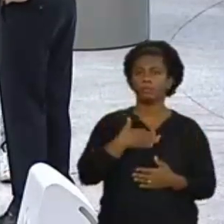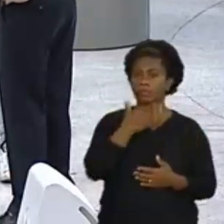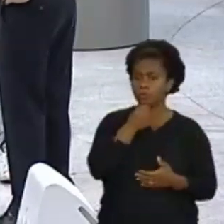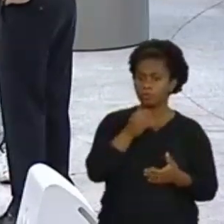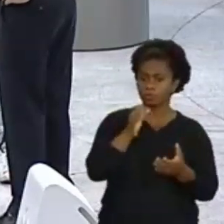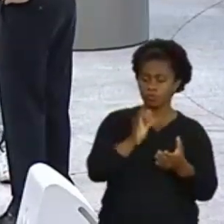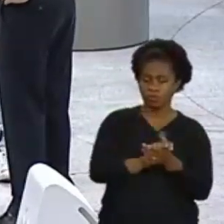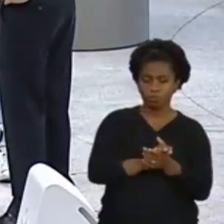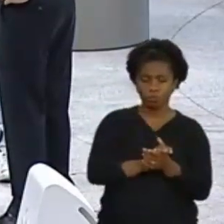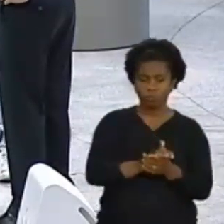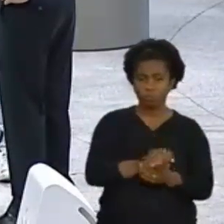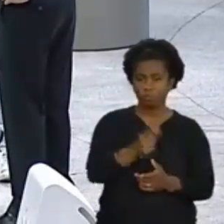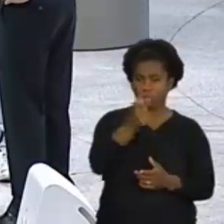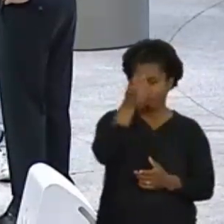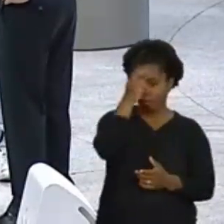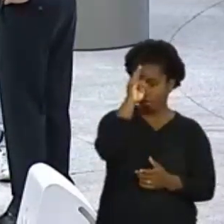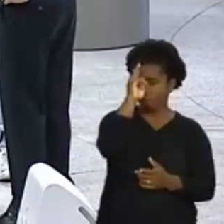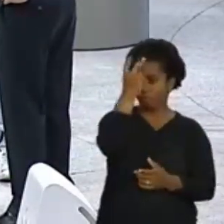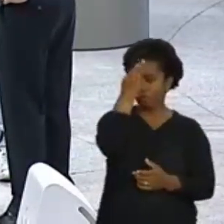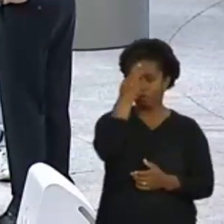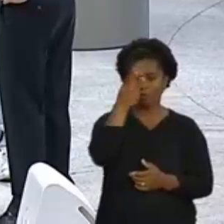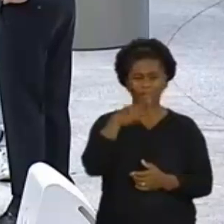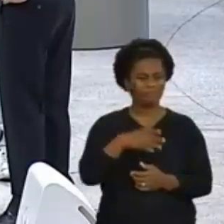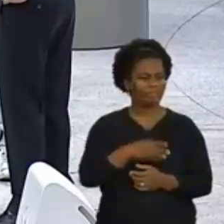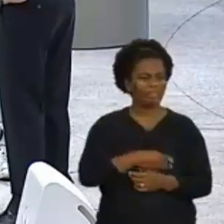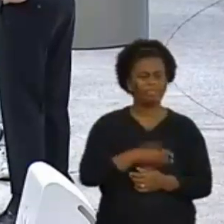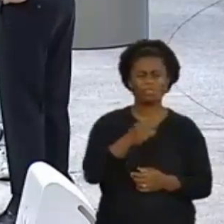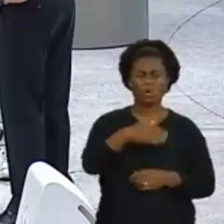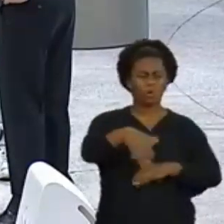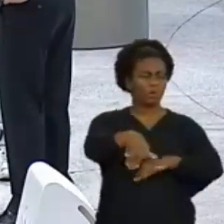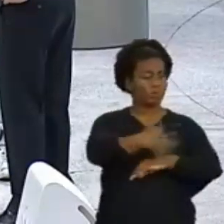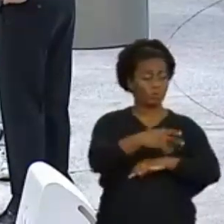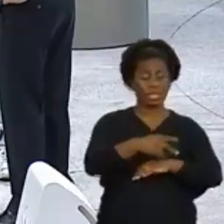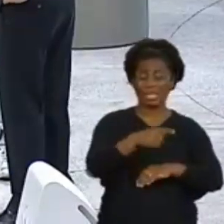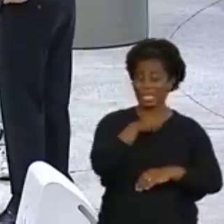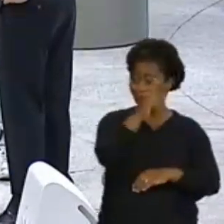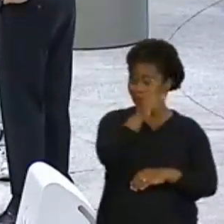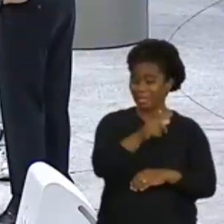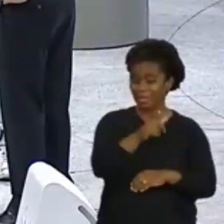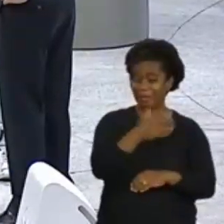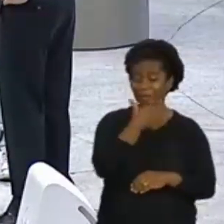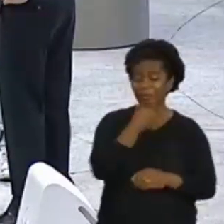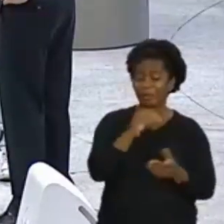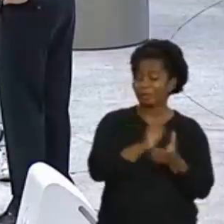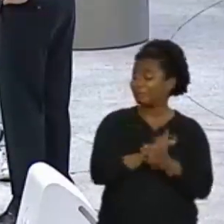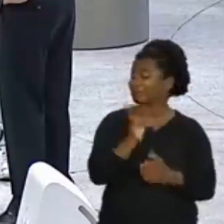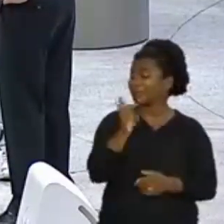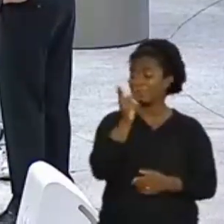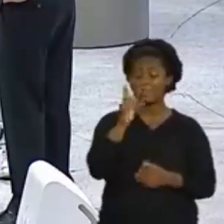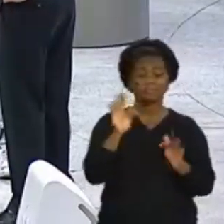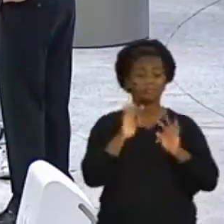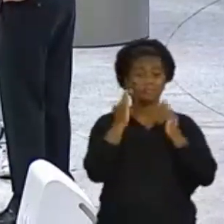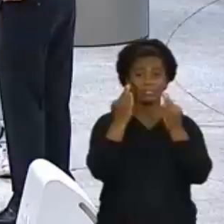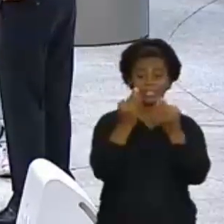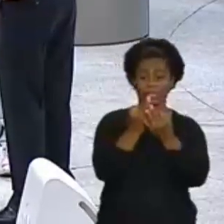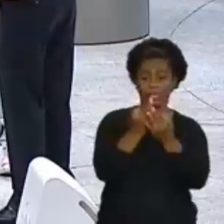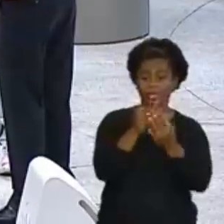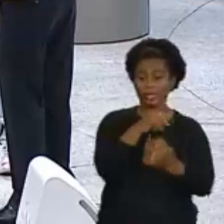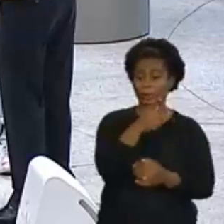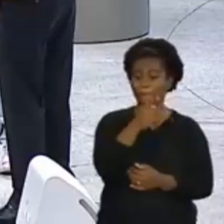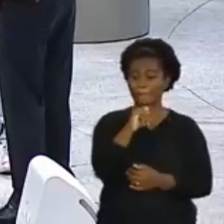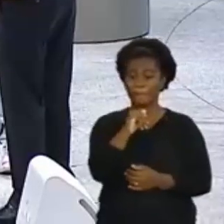marido ausente, ele não parava dentro de casa, ele não valorizava a família. Ele era um pai